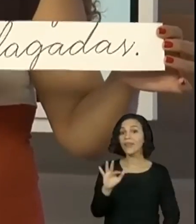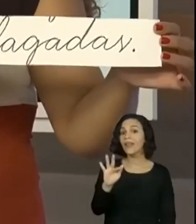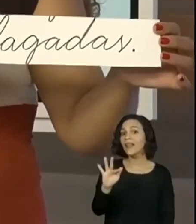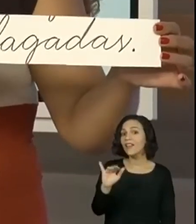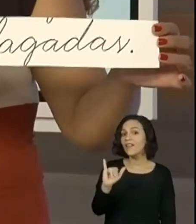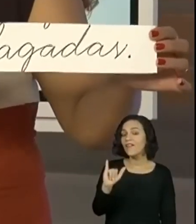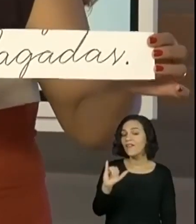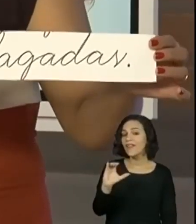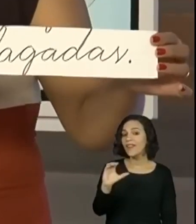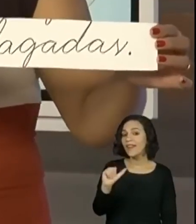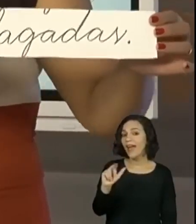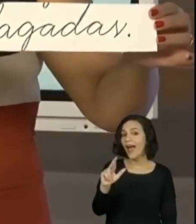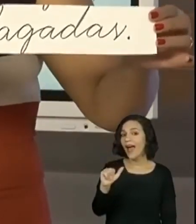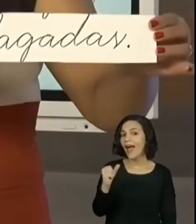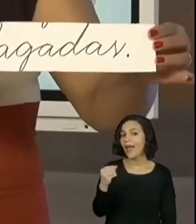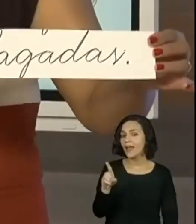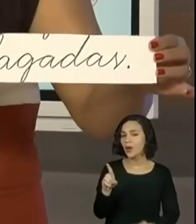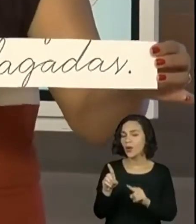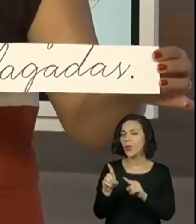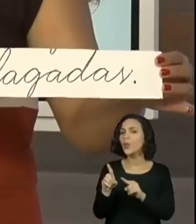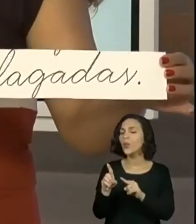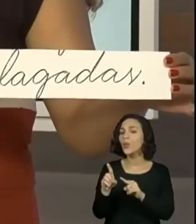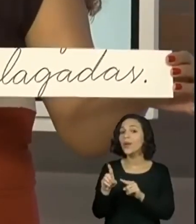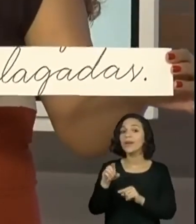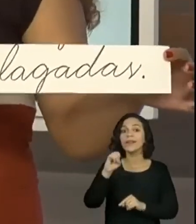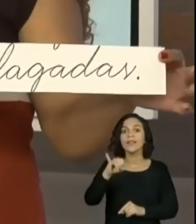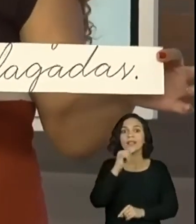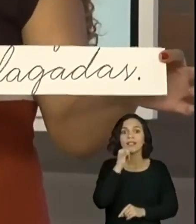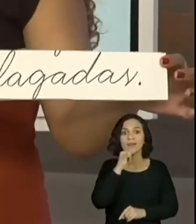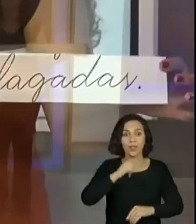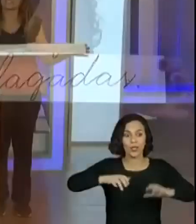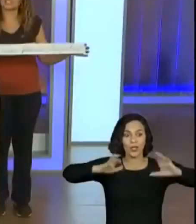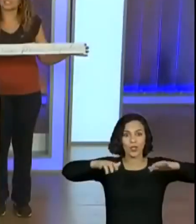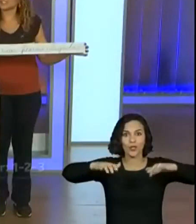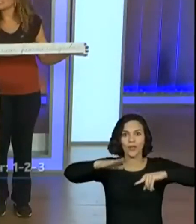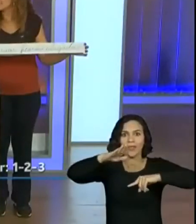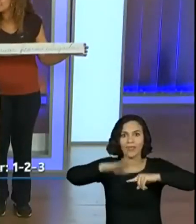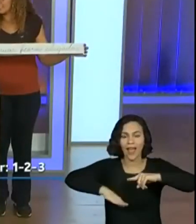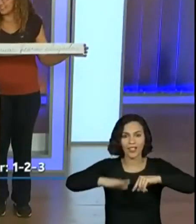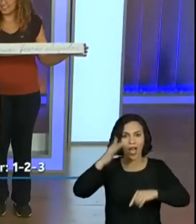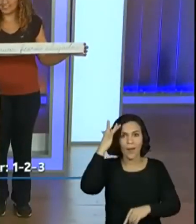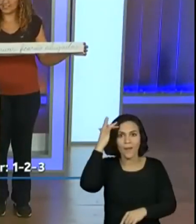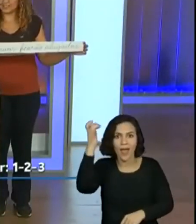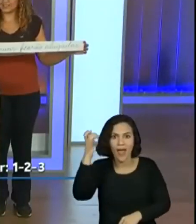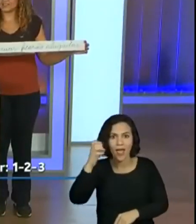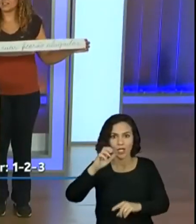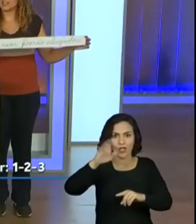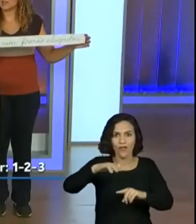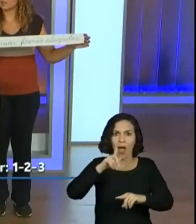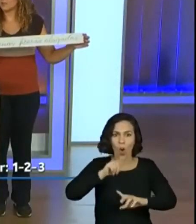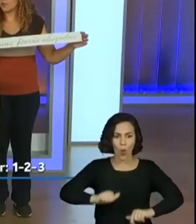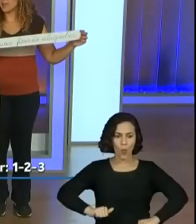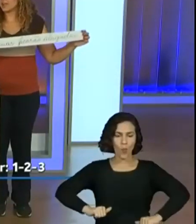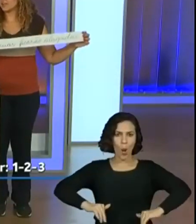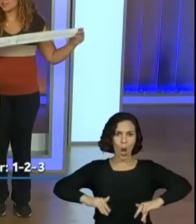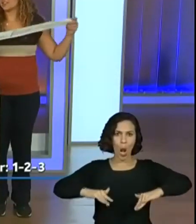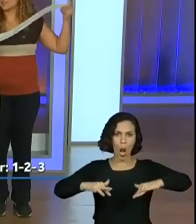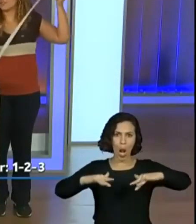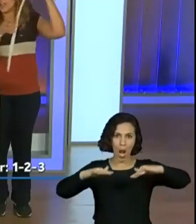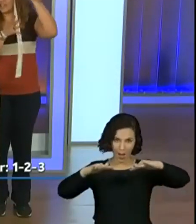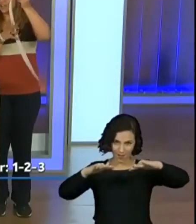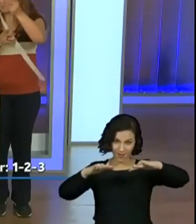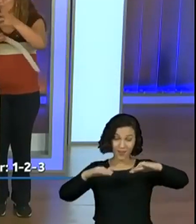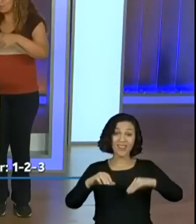Se chover muito no final forte, da tarde, amanhã, isso. Não é? Se ah lá, os